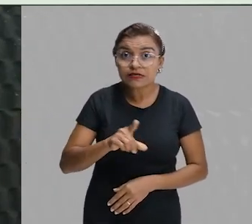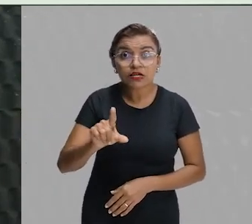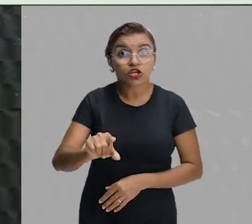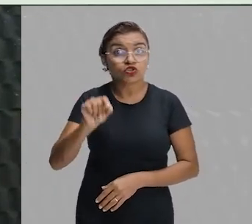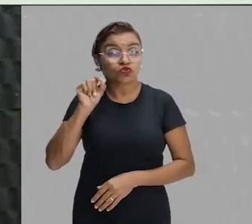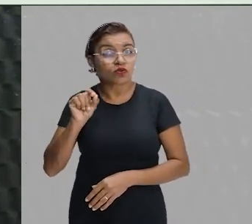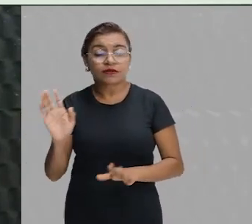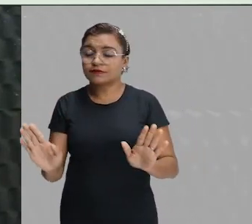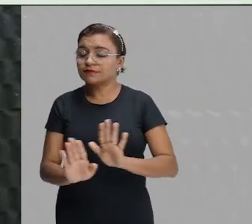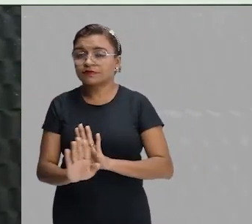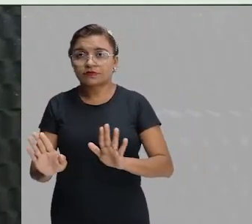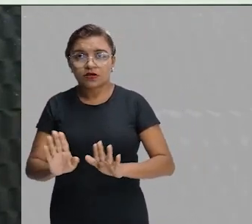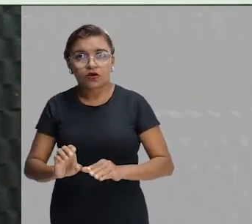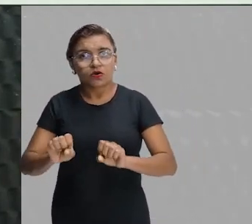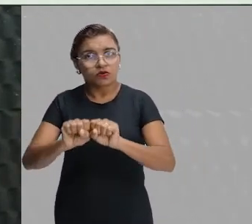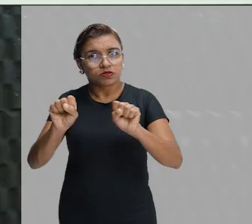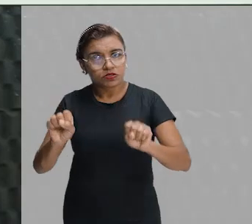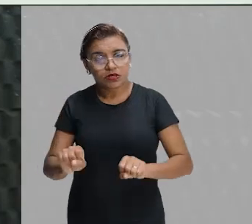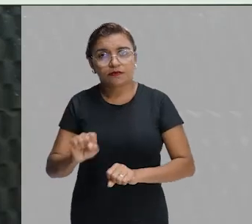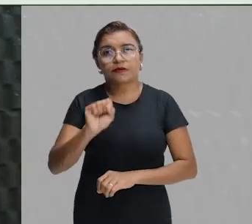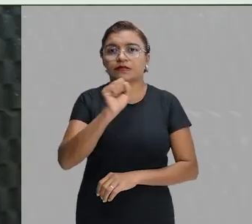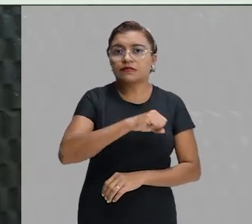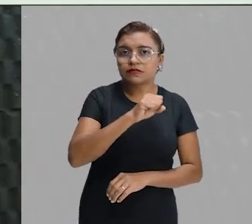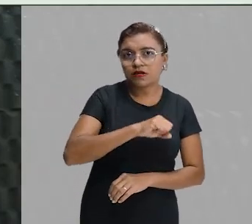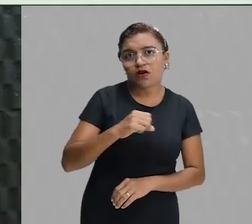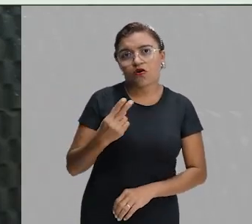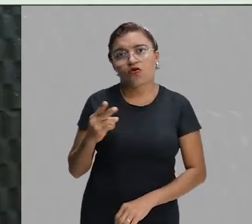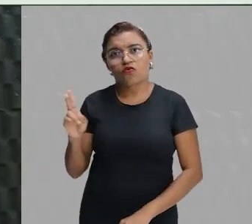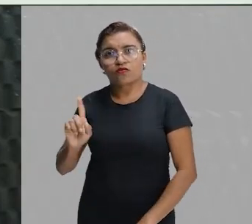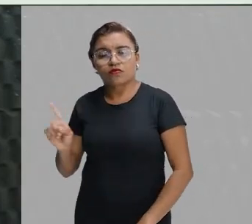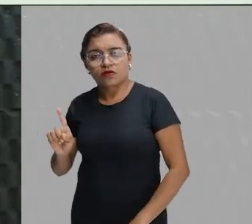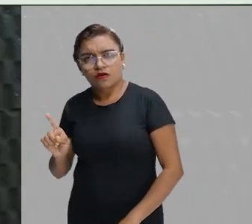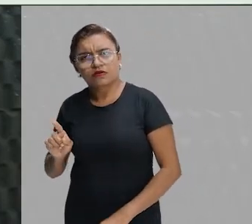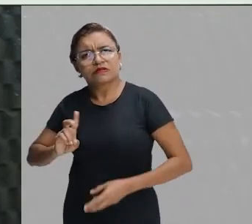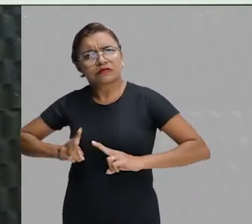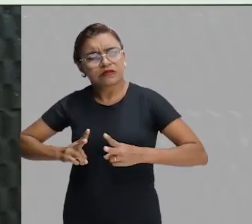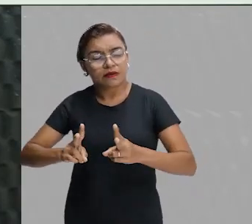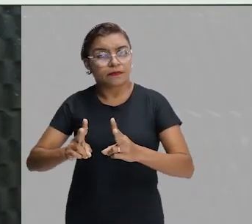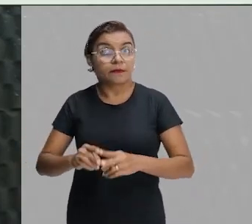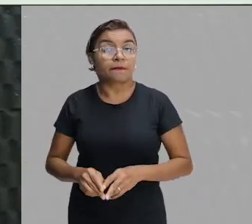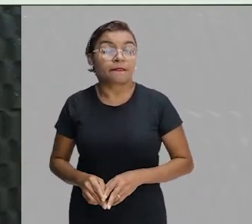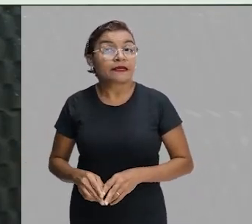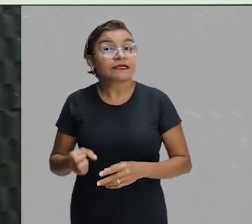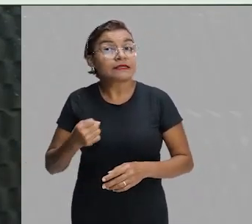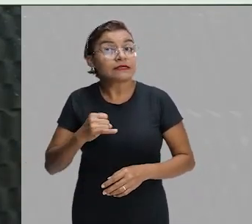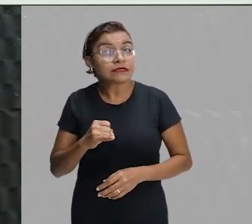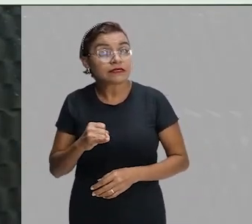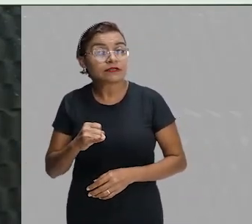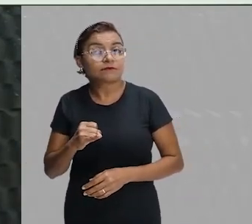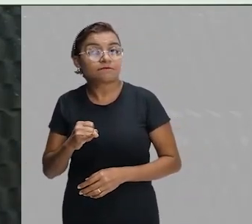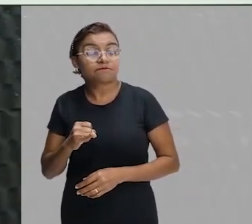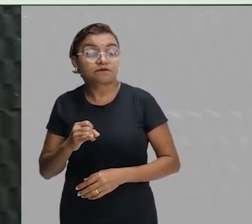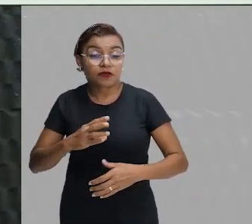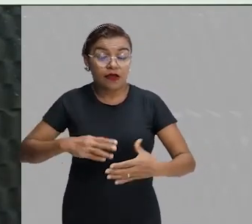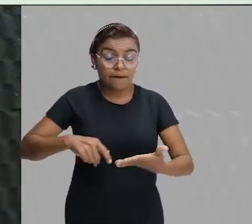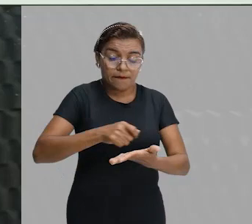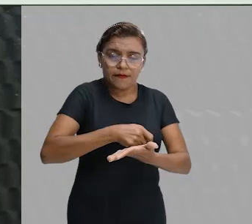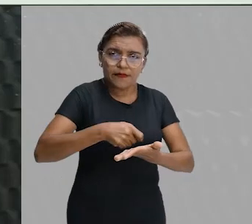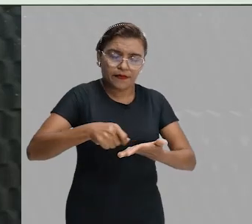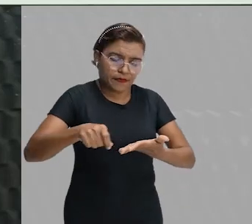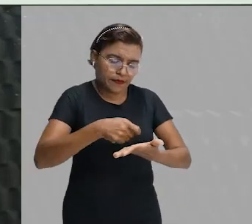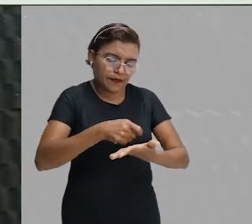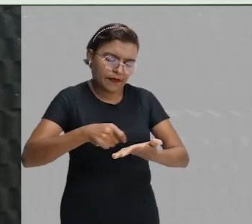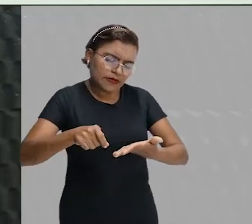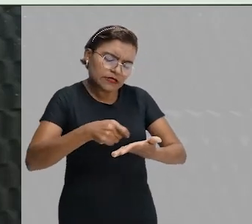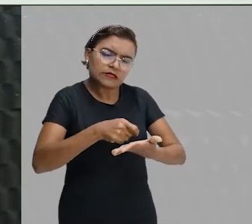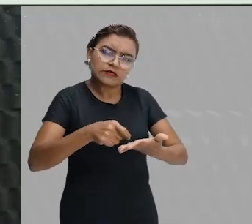esse sistema aí, ou sim ou não, ou verdadeiro ou falso, ou afirmar ou negar. Então, se eu estou dentro da minha escrita, por exemplo, ou